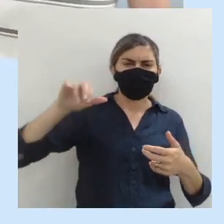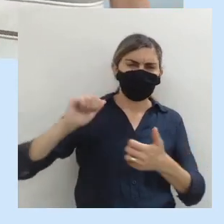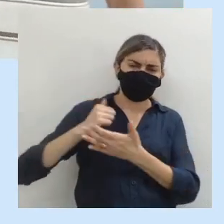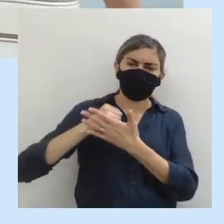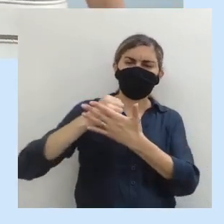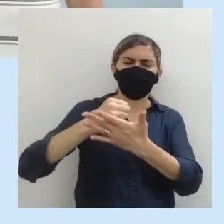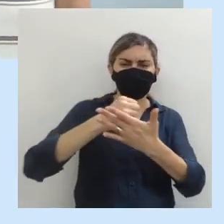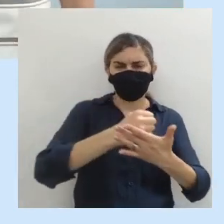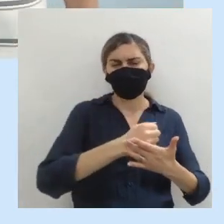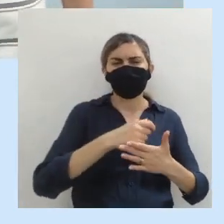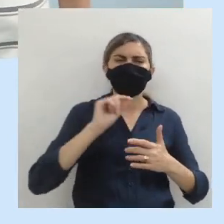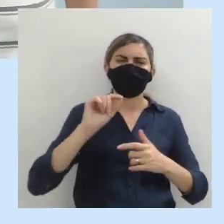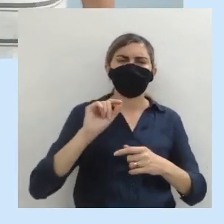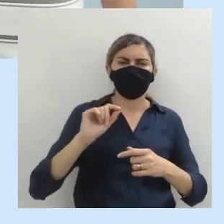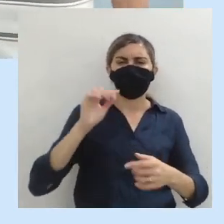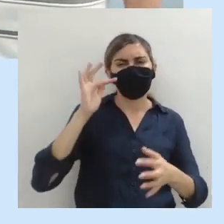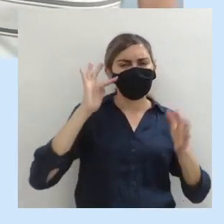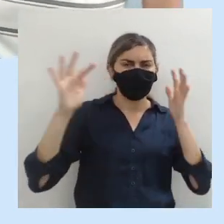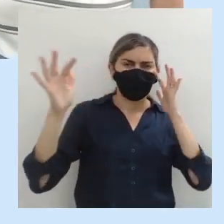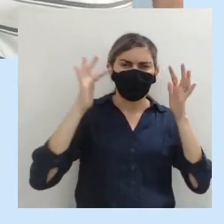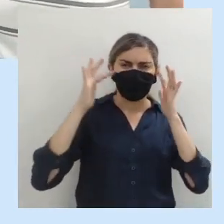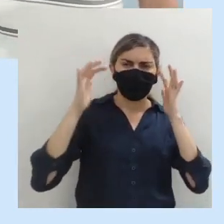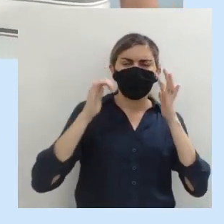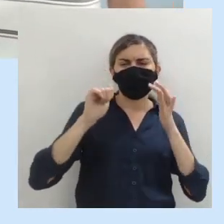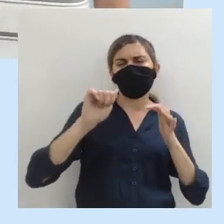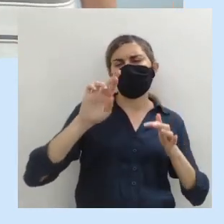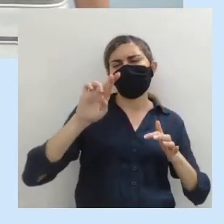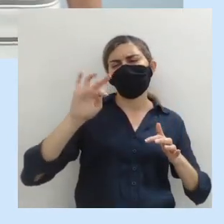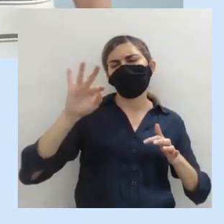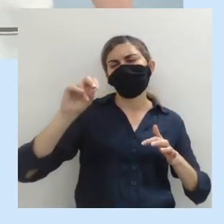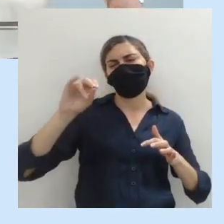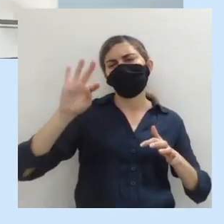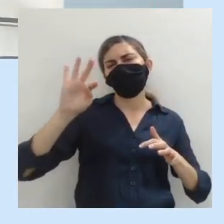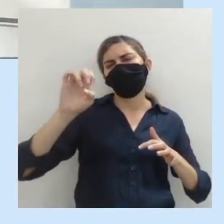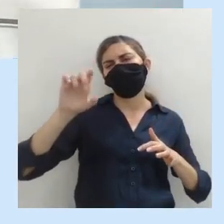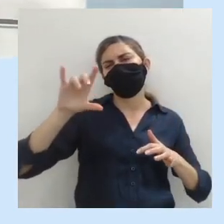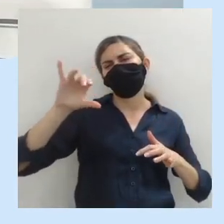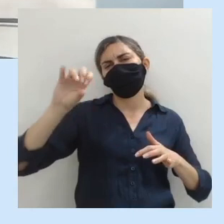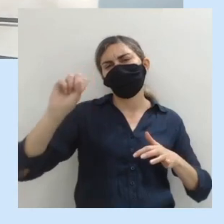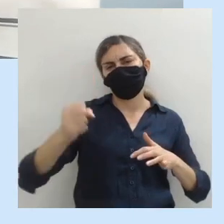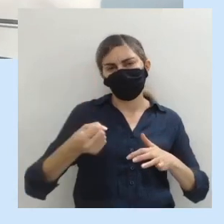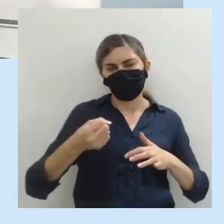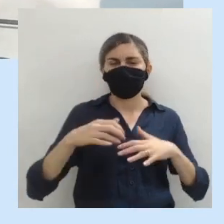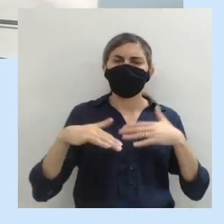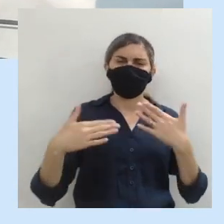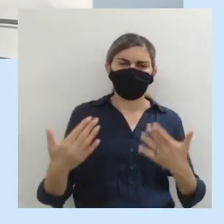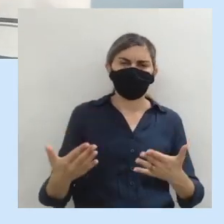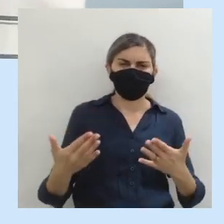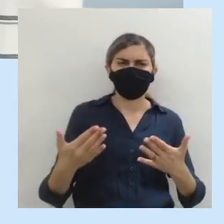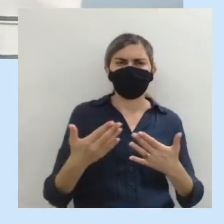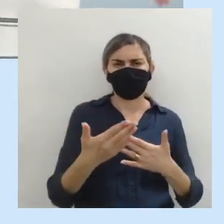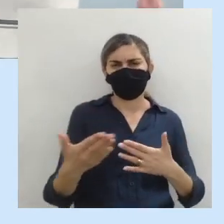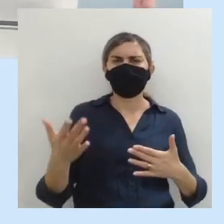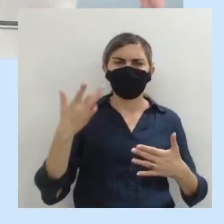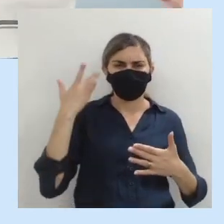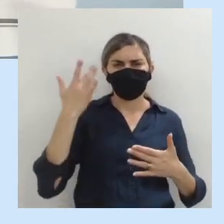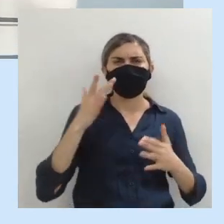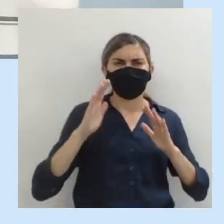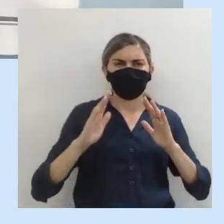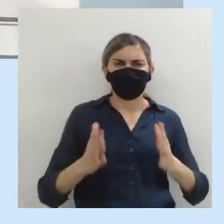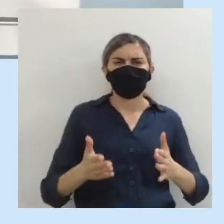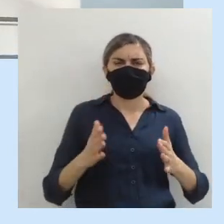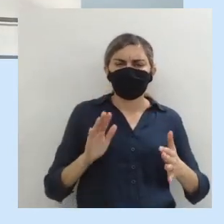apoiados, sobretudo, na filosofia aristotélica de Aristóteles. Então, aqui, eu acho que nós já